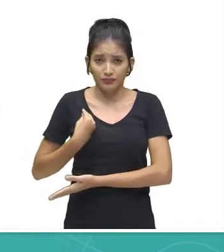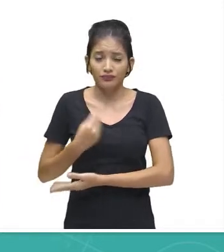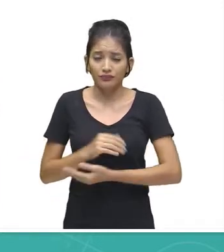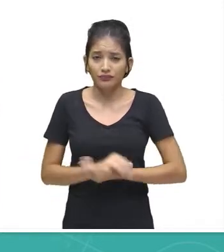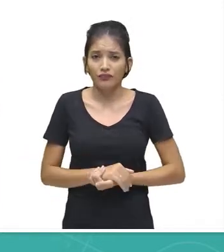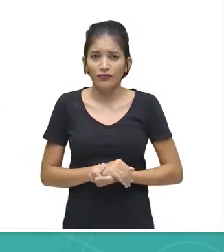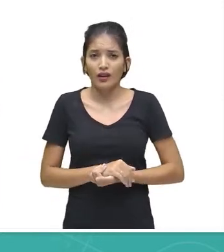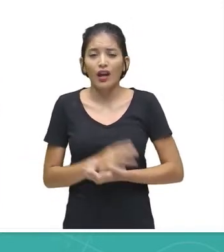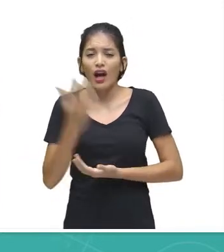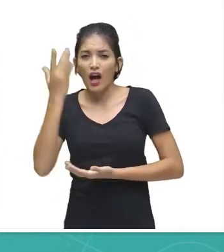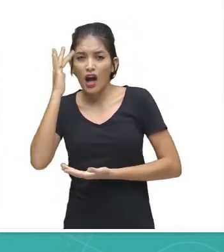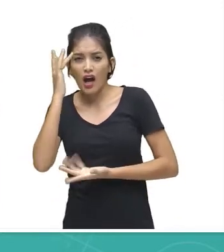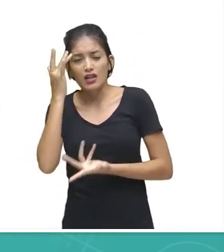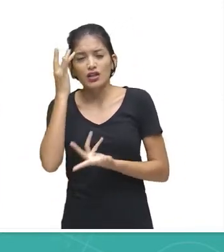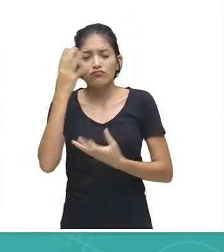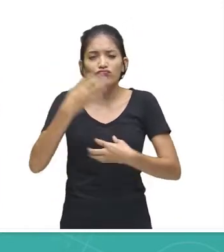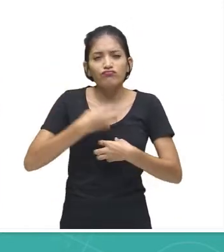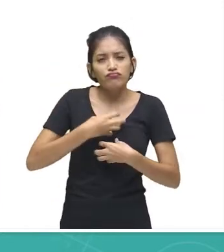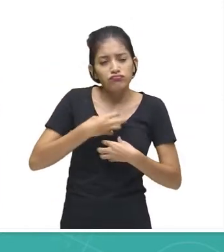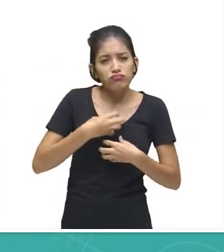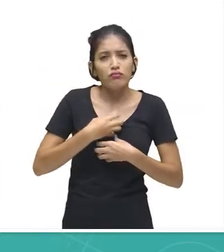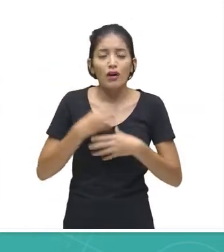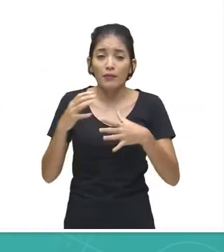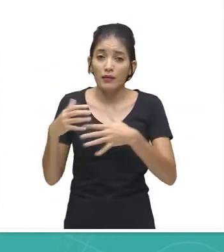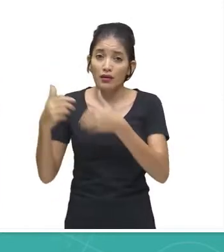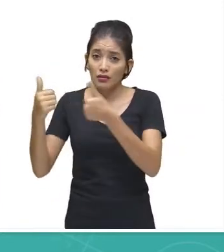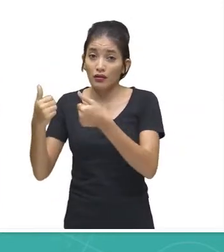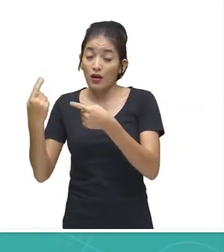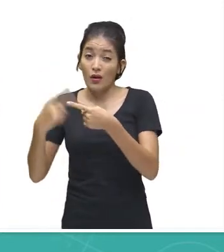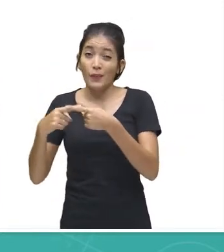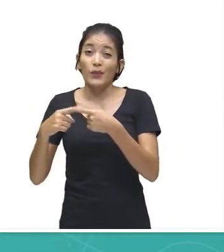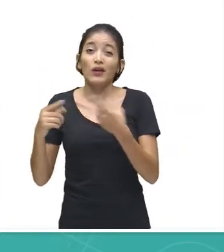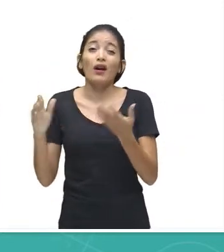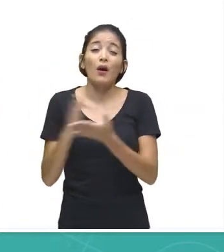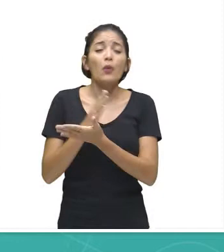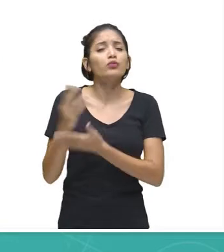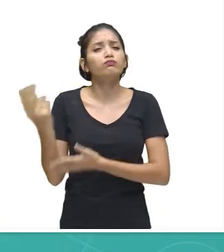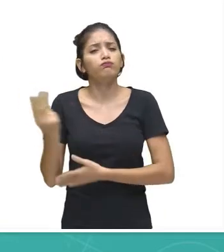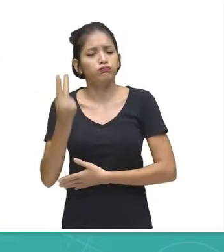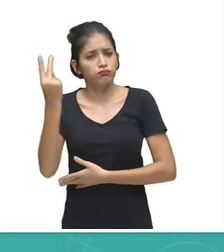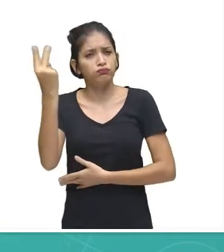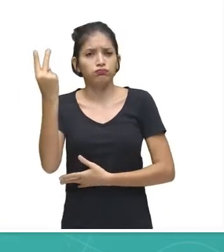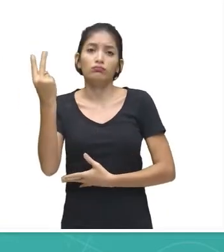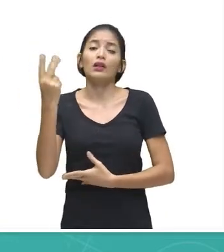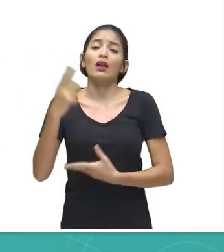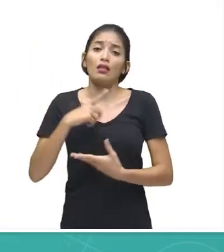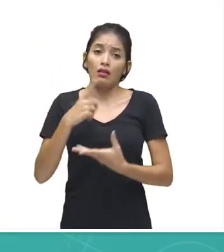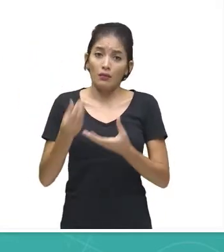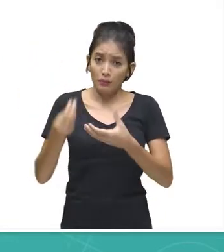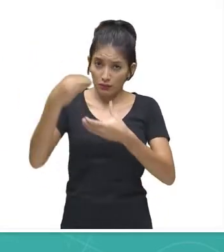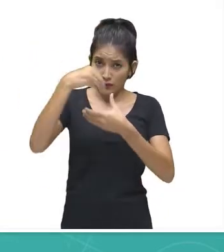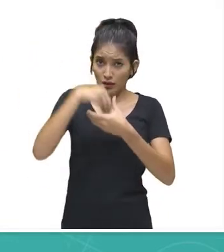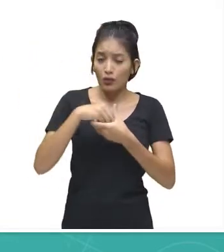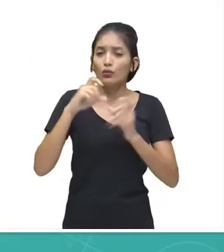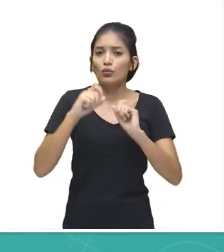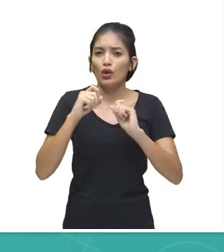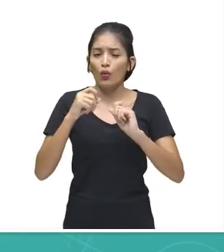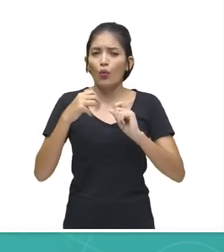a outras atitudes? Que vocês estão vendo que todos esses valores aí se constituem em